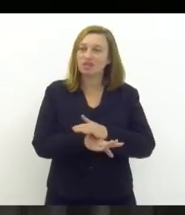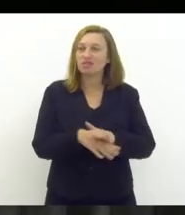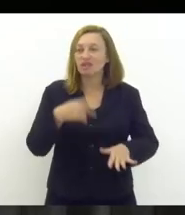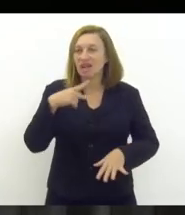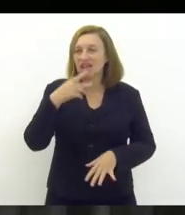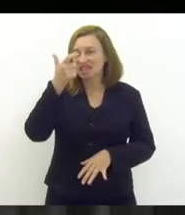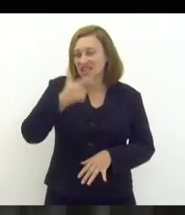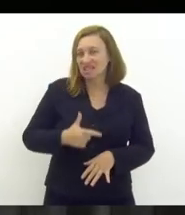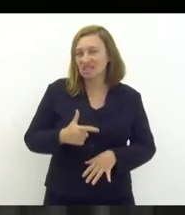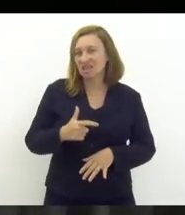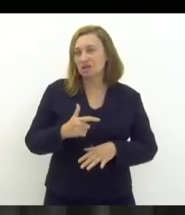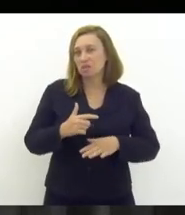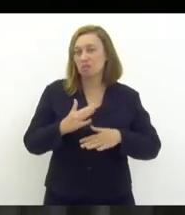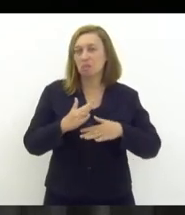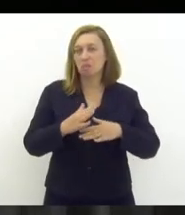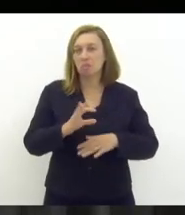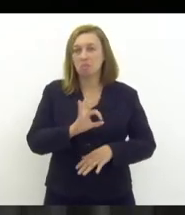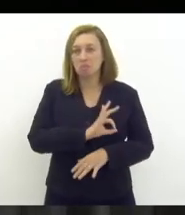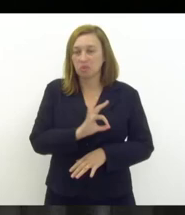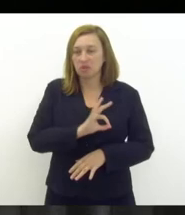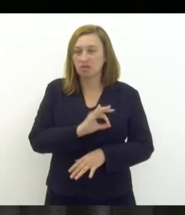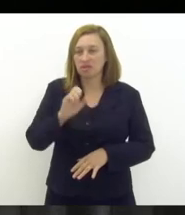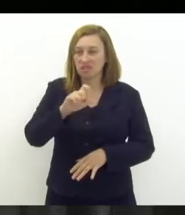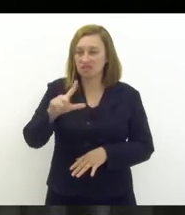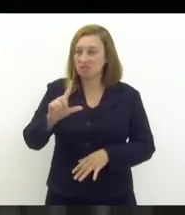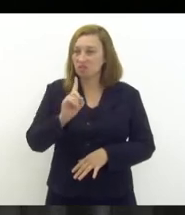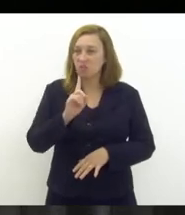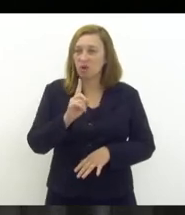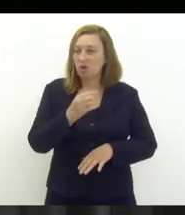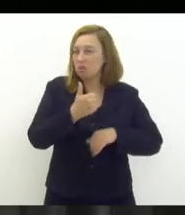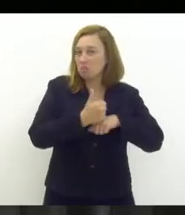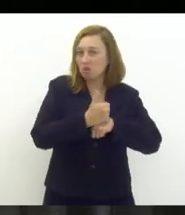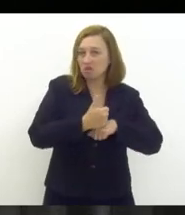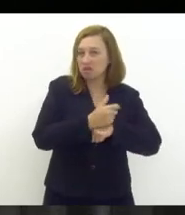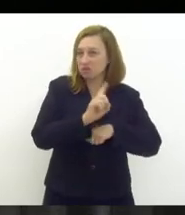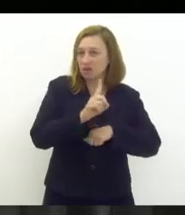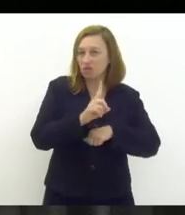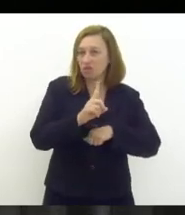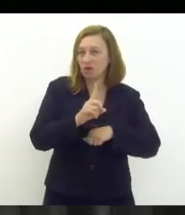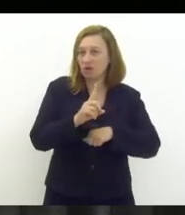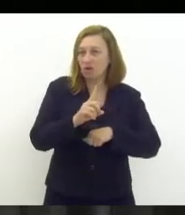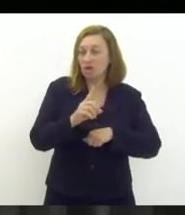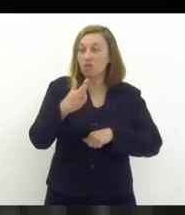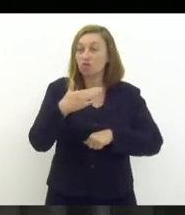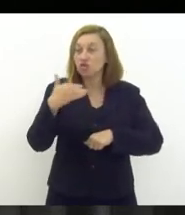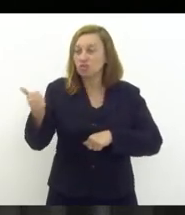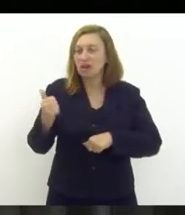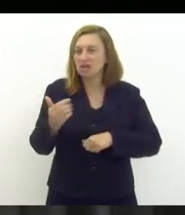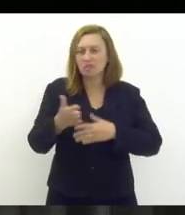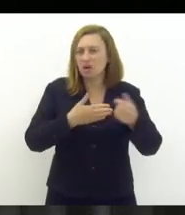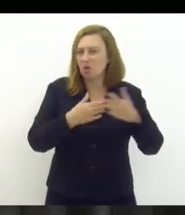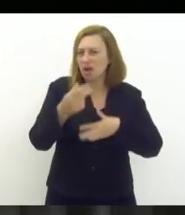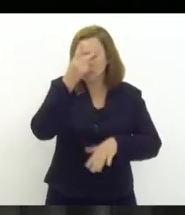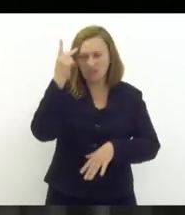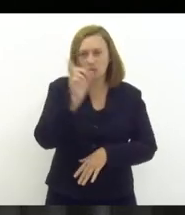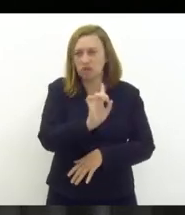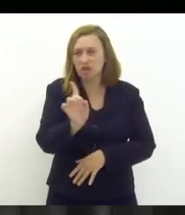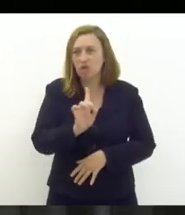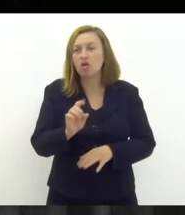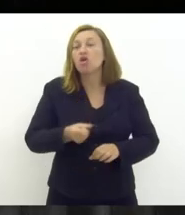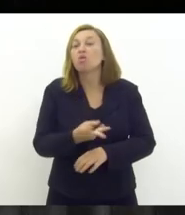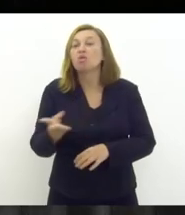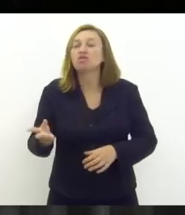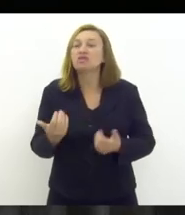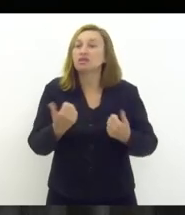civil não é uma profissão é uma vocação não é para qualquer um Quantas vezes a gente precisa